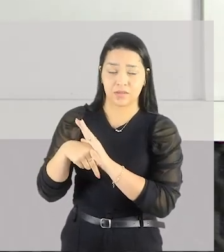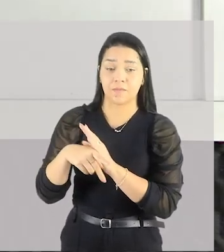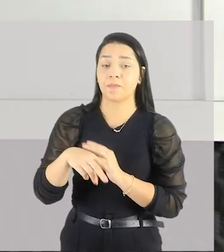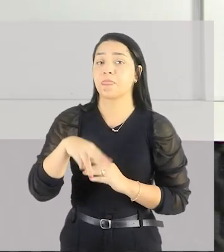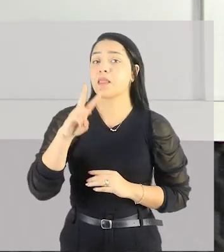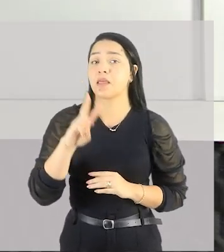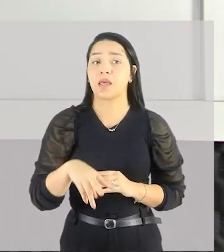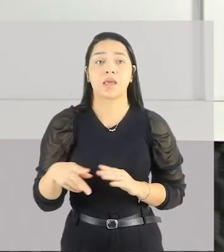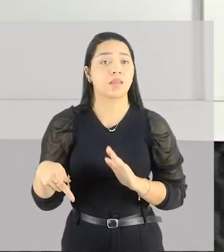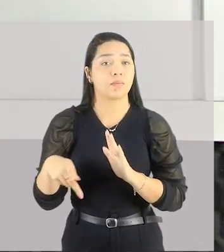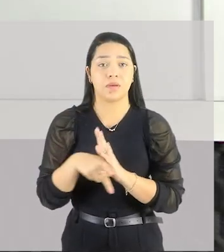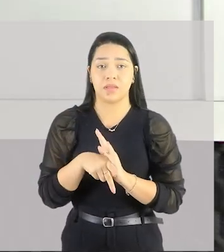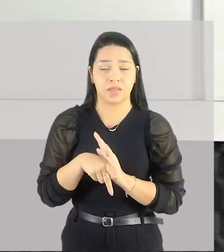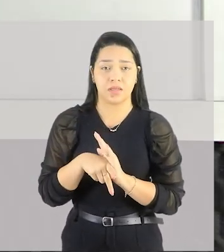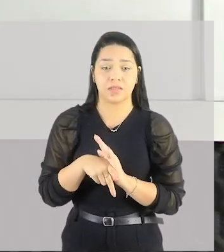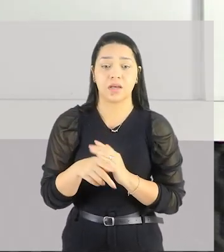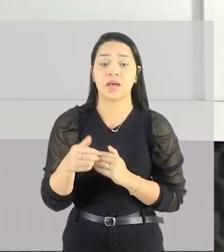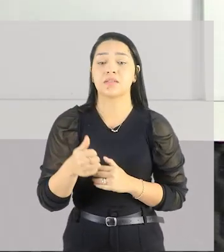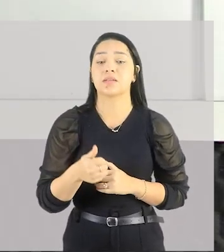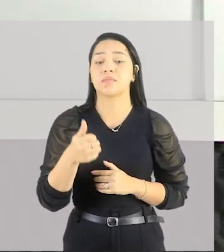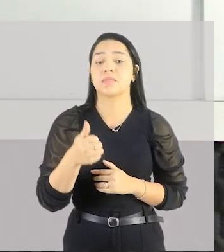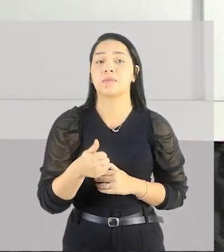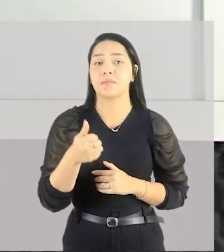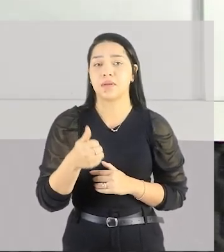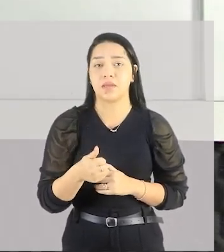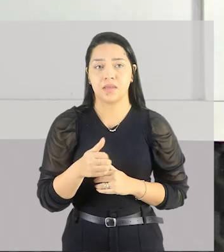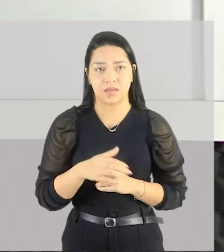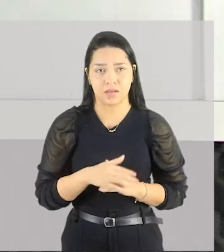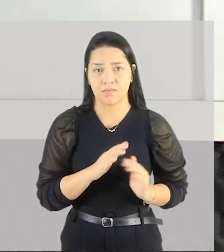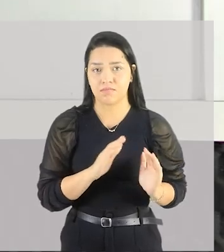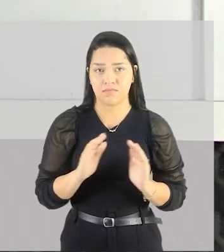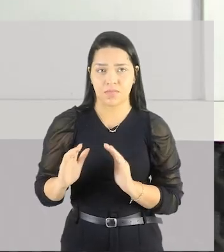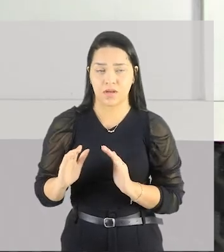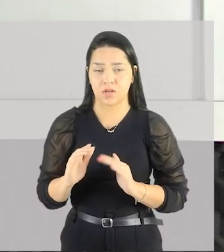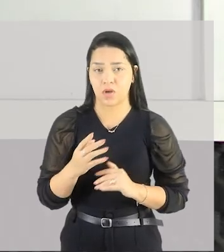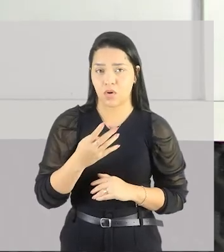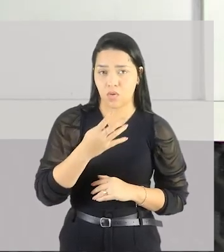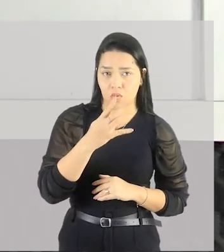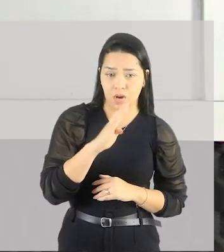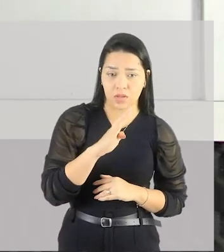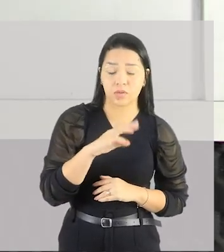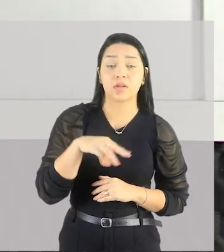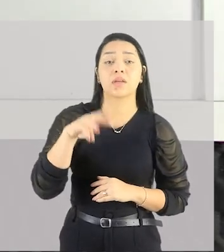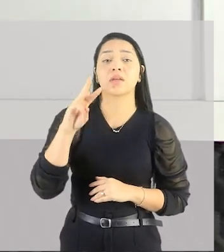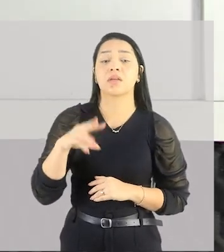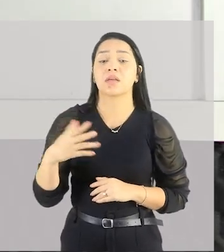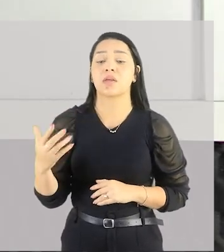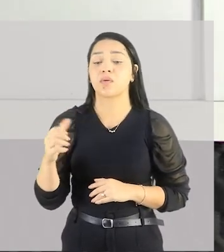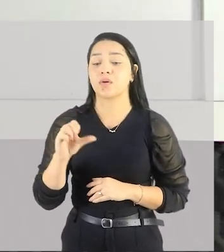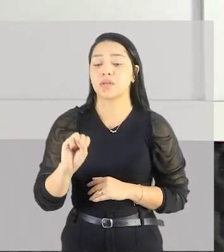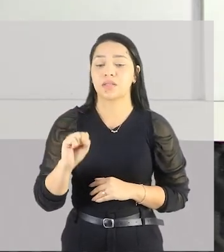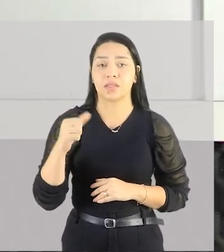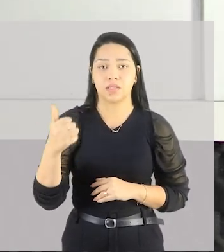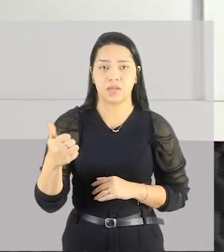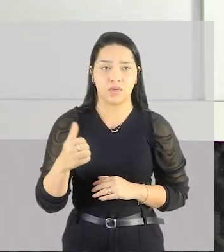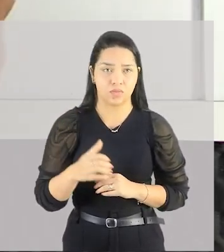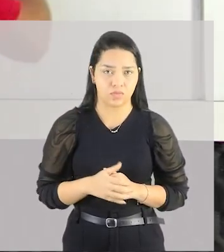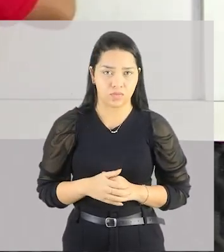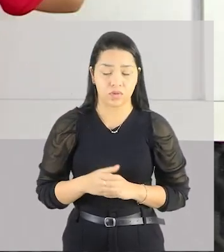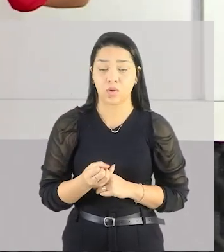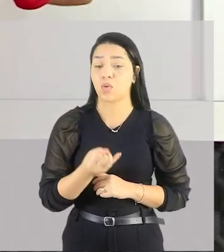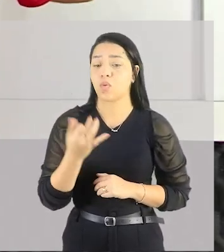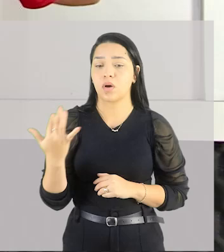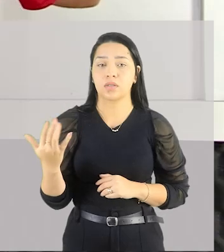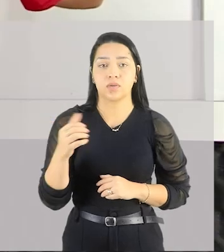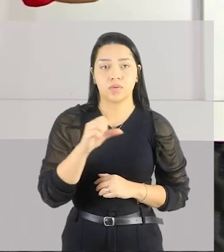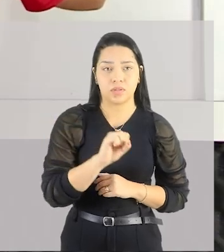G1, já foi, que multiplica quem? D1 elevado à quarta. Então, D1 elevado à quarta está bem